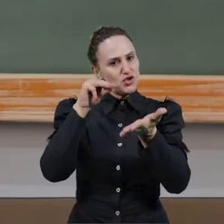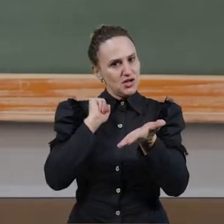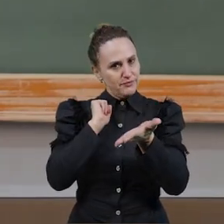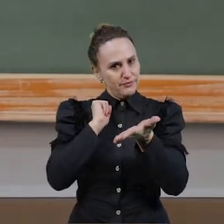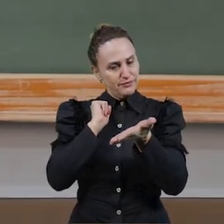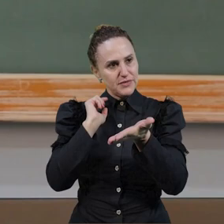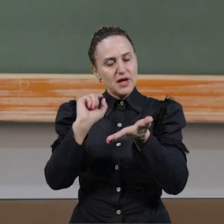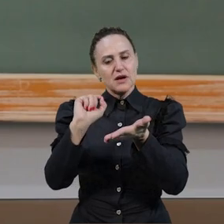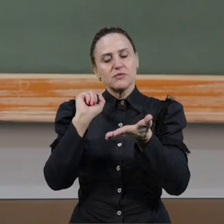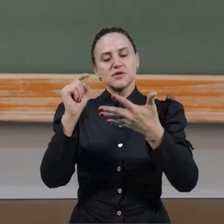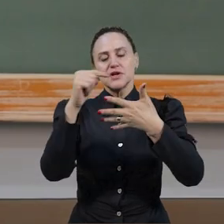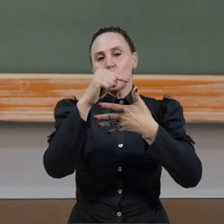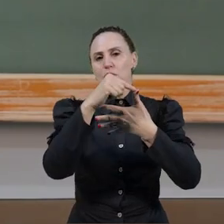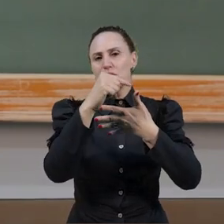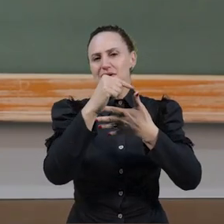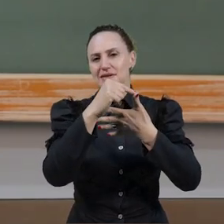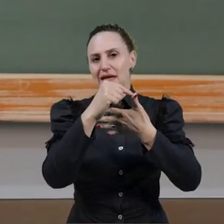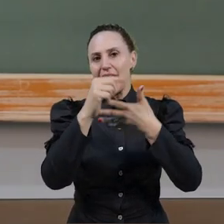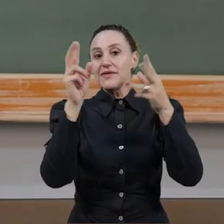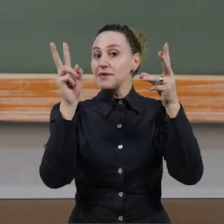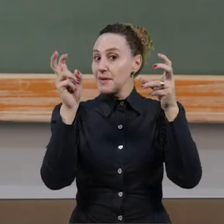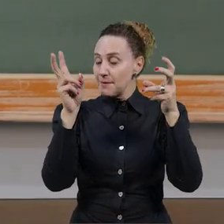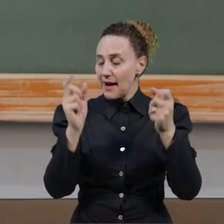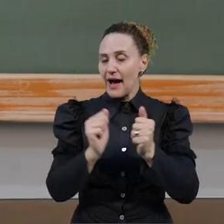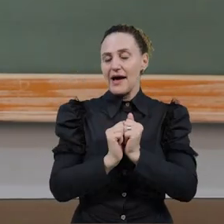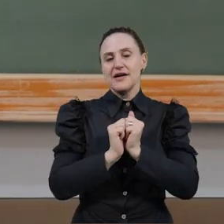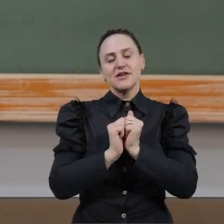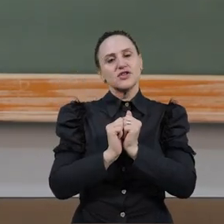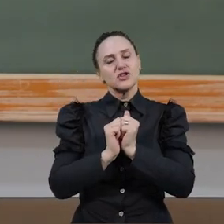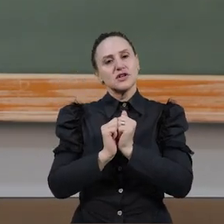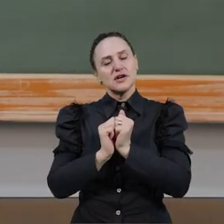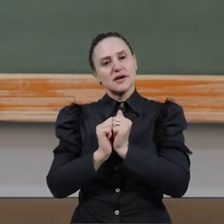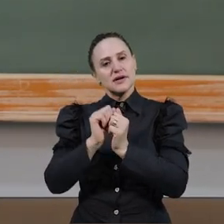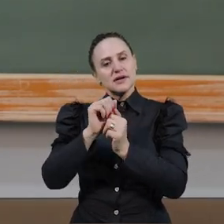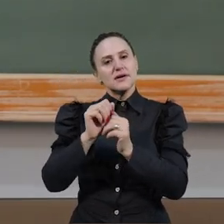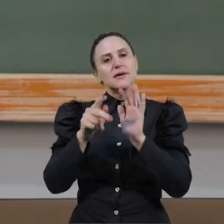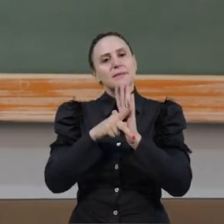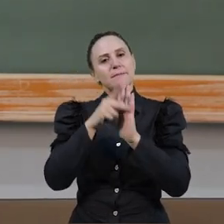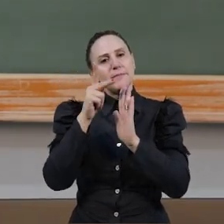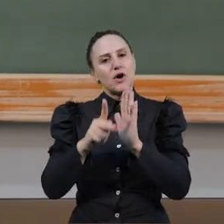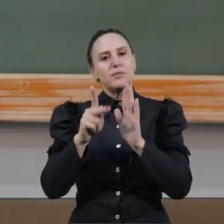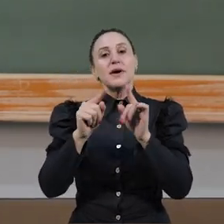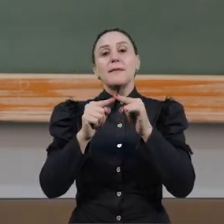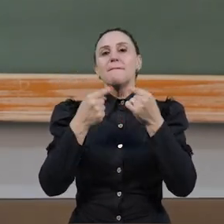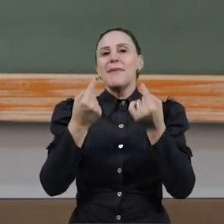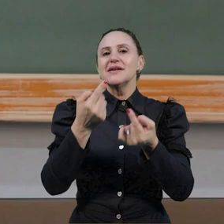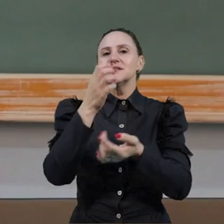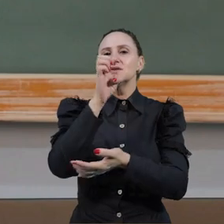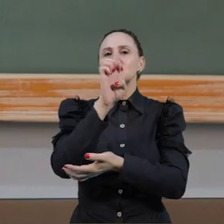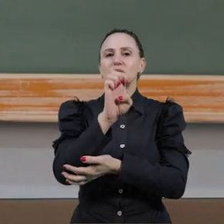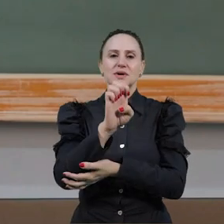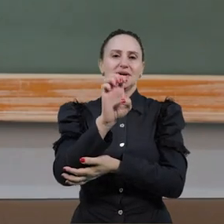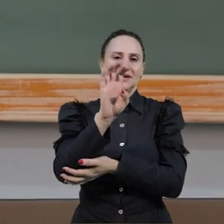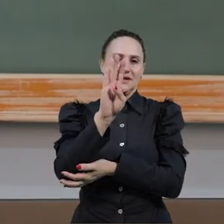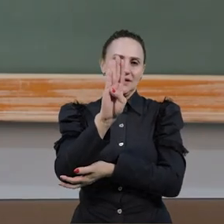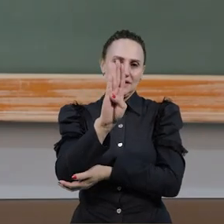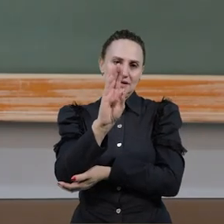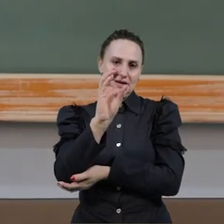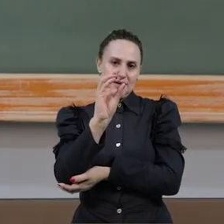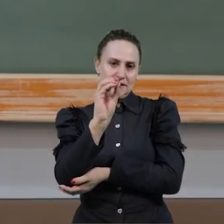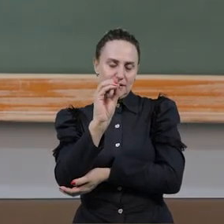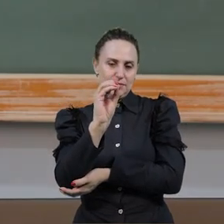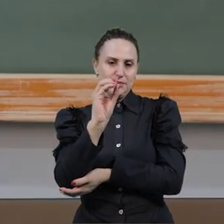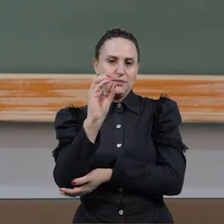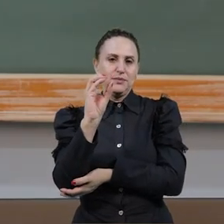especialmente, né, em relação a esses conceitos básicos da história e da geografia, mas no e-book também tem, né, uma discussão